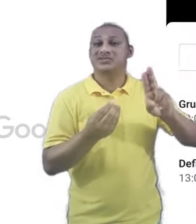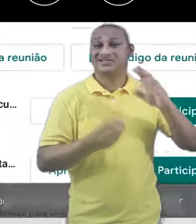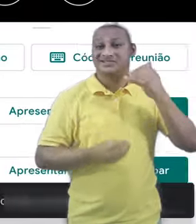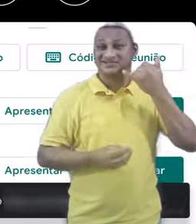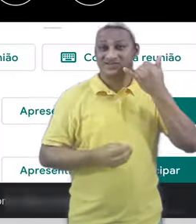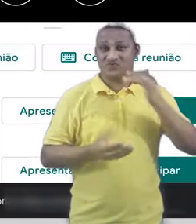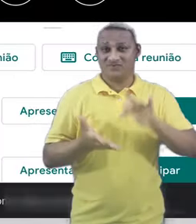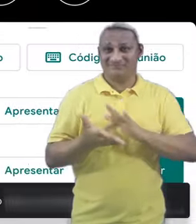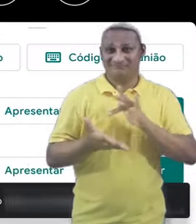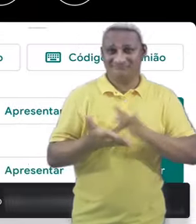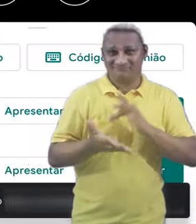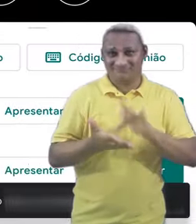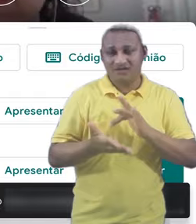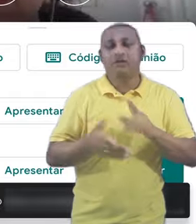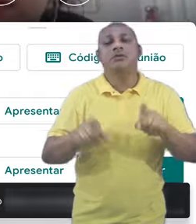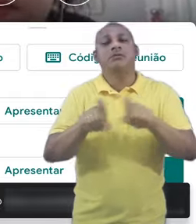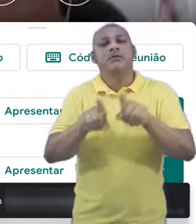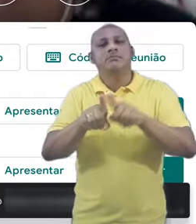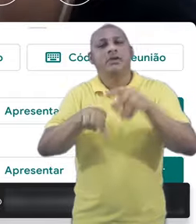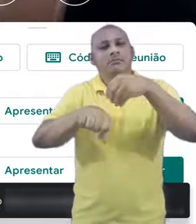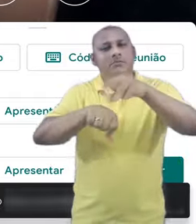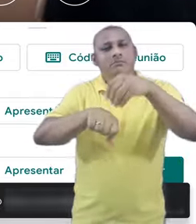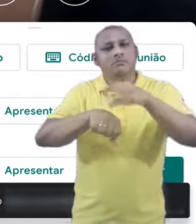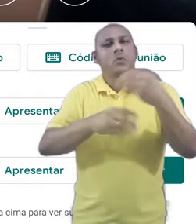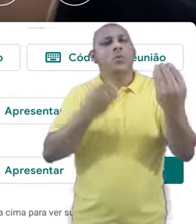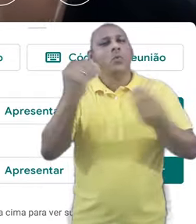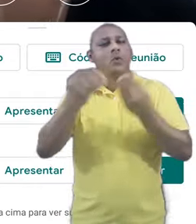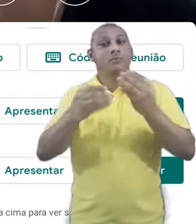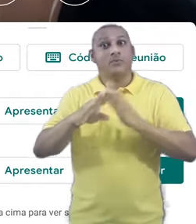de ações durante uma videoconferência